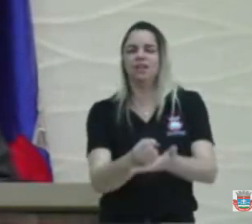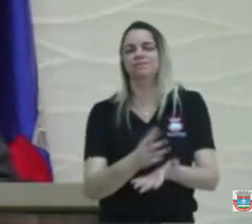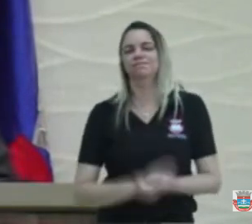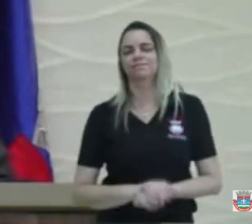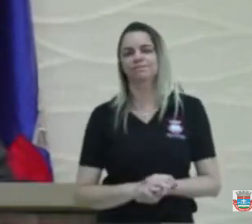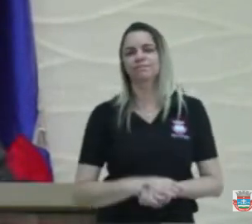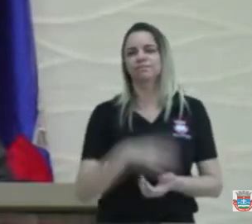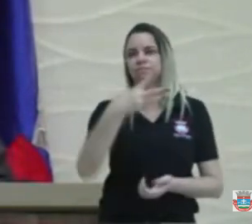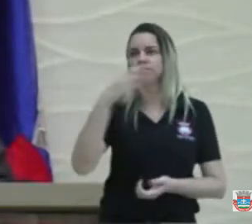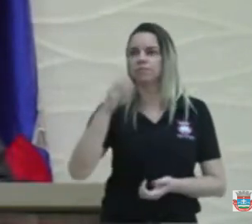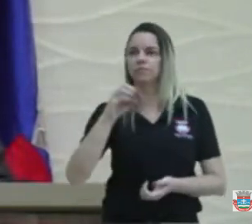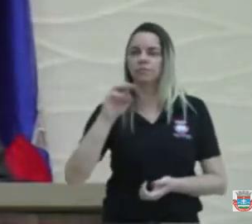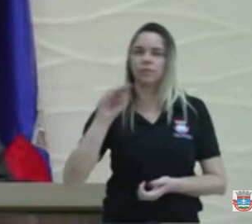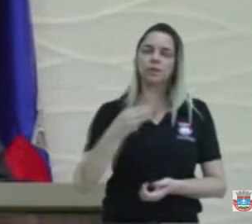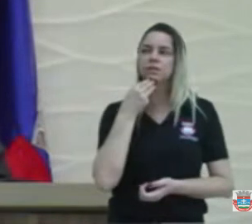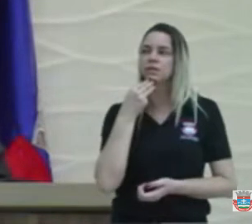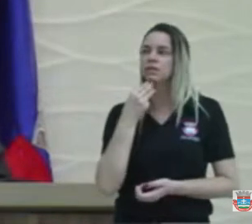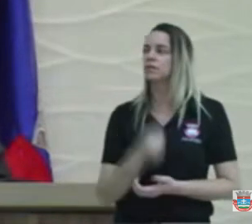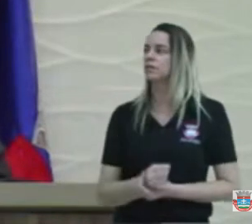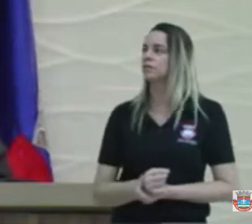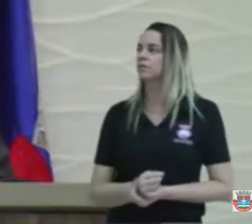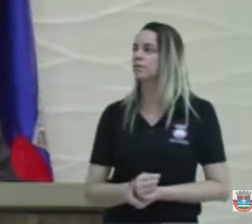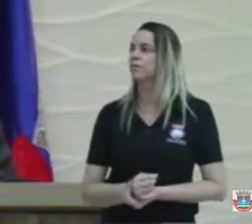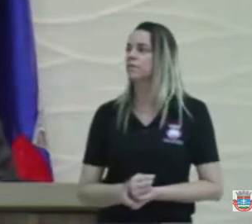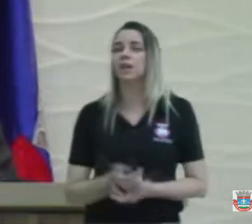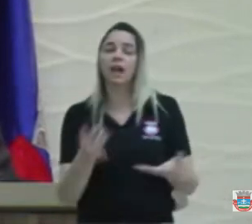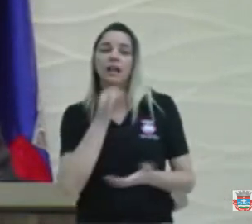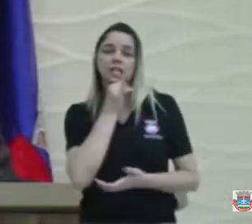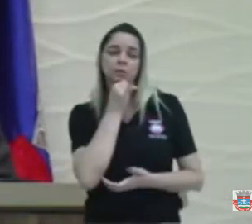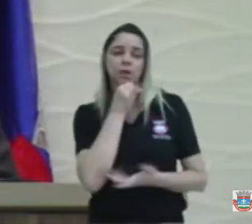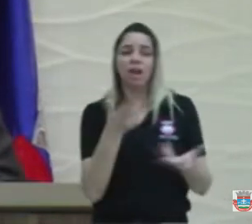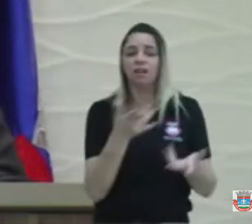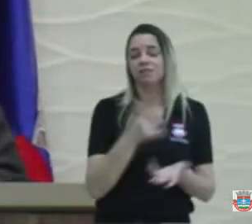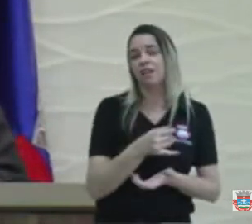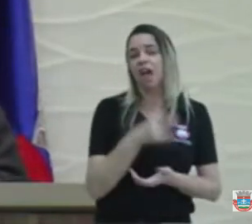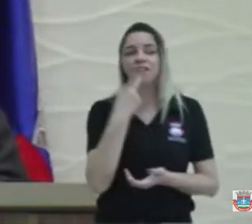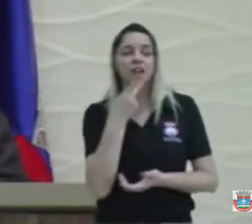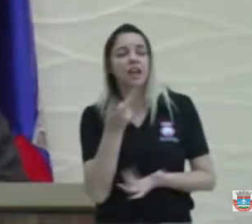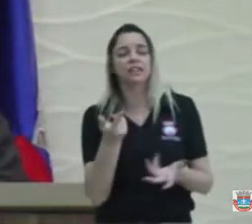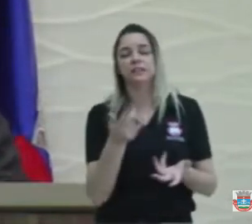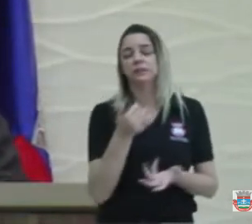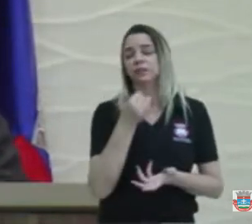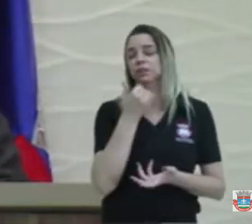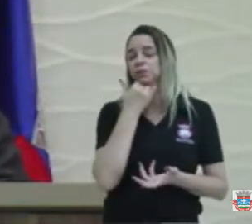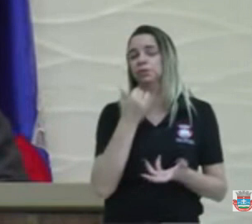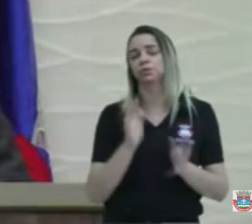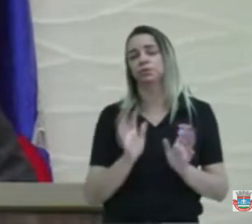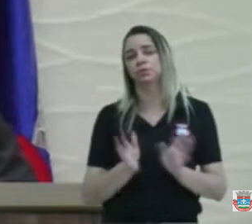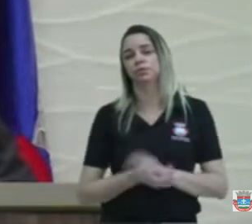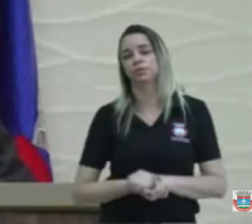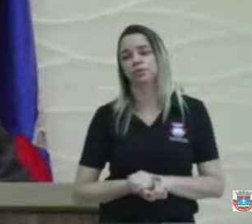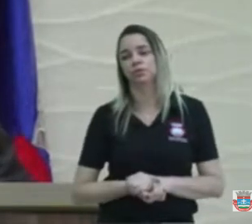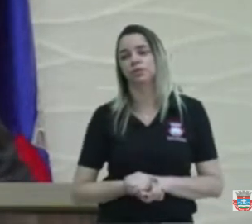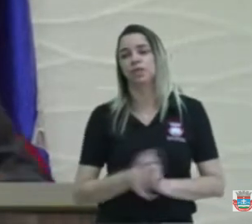para 2023, e a gente não quer aqui que haja desculpa do Poder Público Municipal para que possa dizer: não,